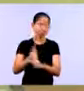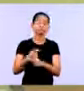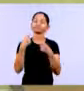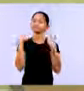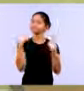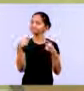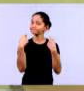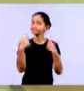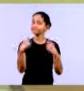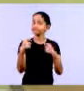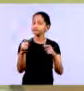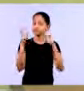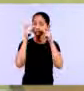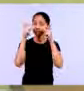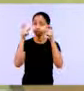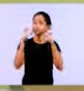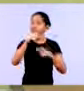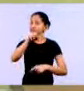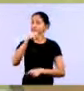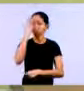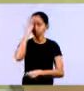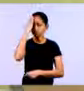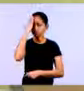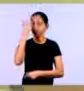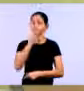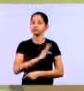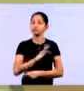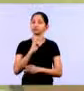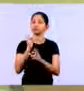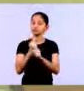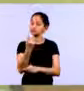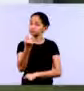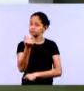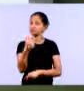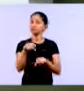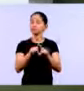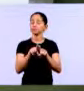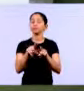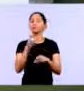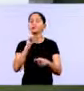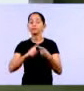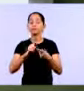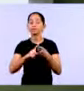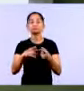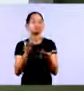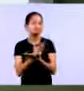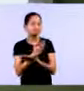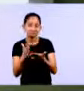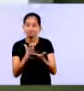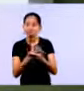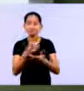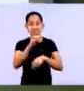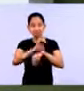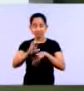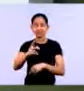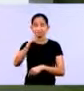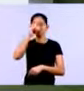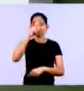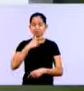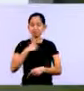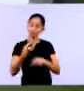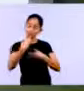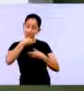bastante observação por vocês, técnico em finanças. Exatamente, porque elas se aplicam tanto ao ente político